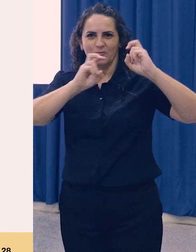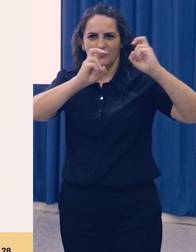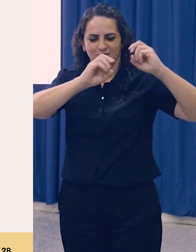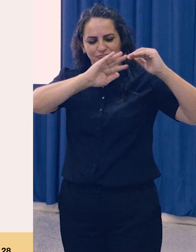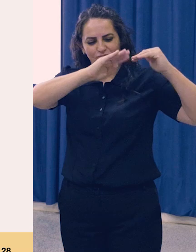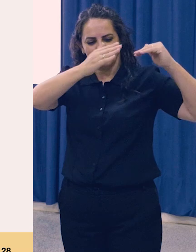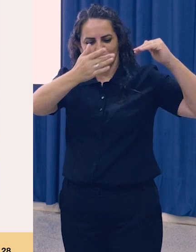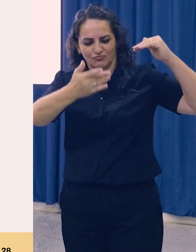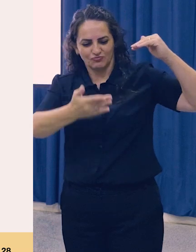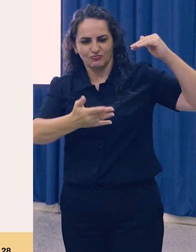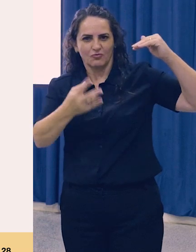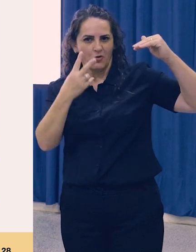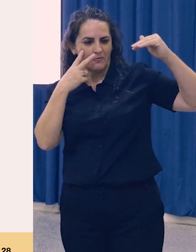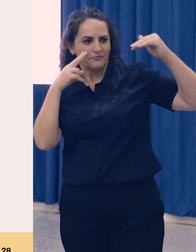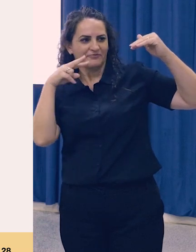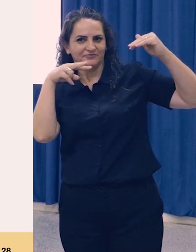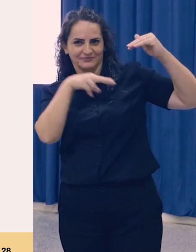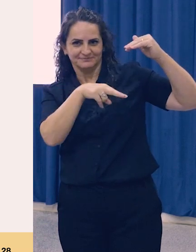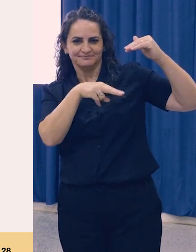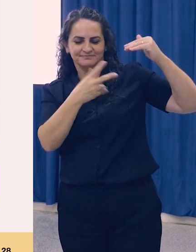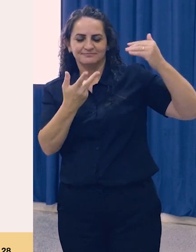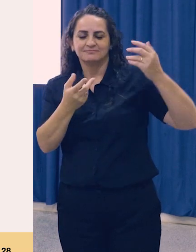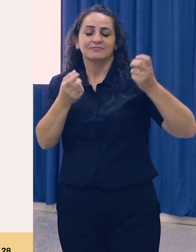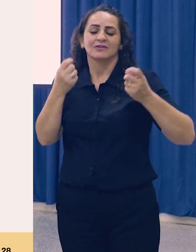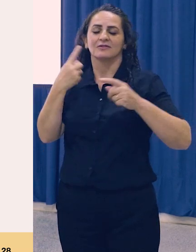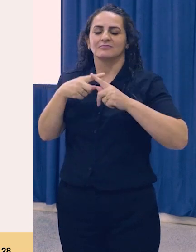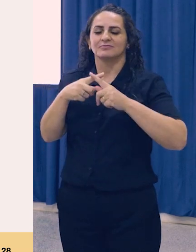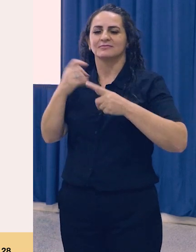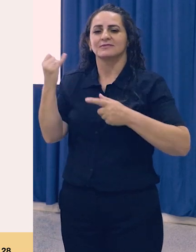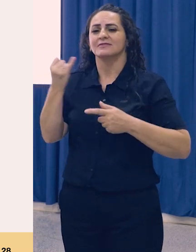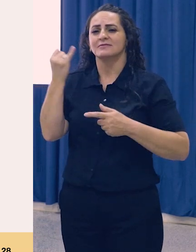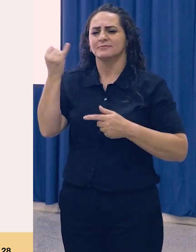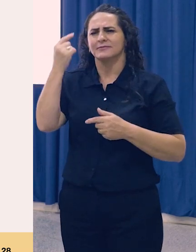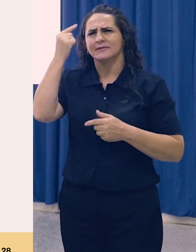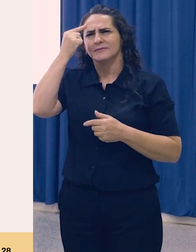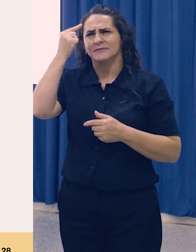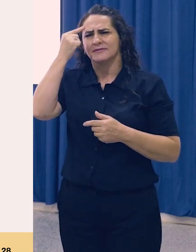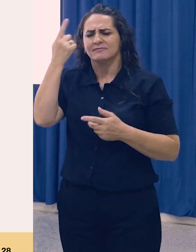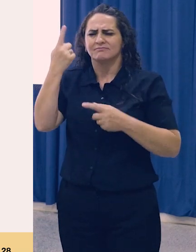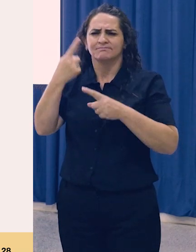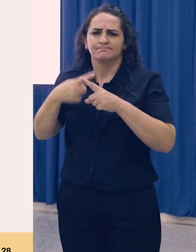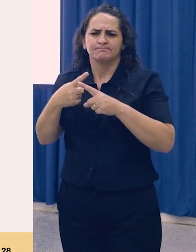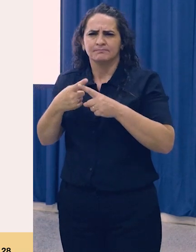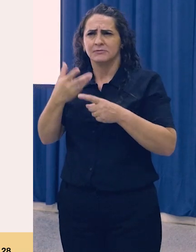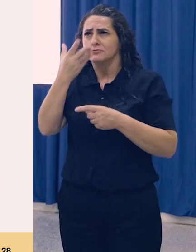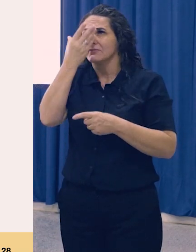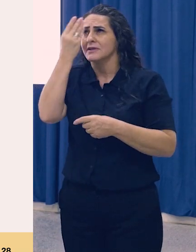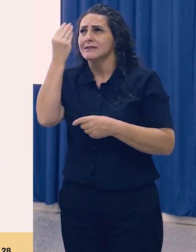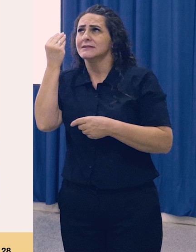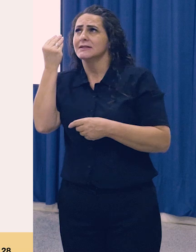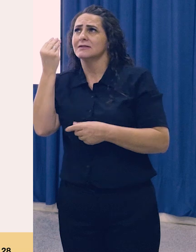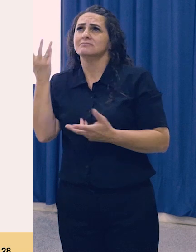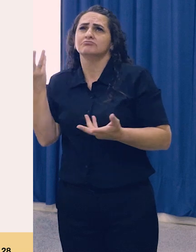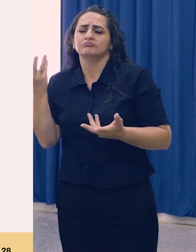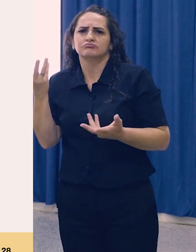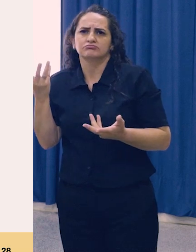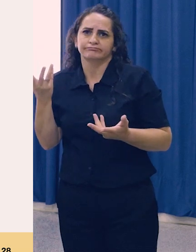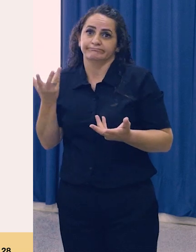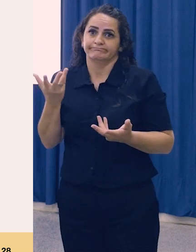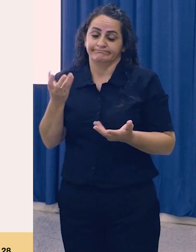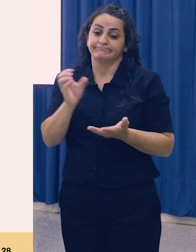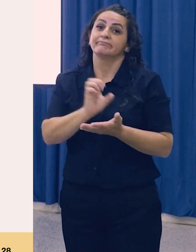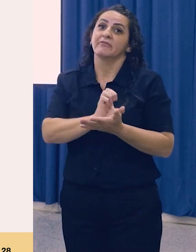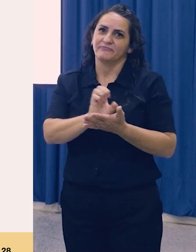adesivos, enfim, coisas físicas. Por que é importante pensar nisso? Né? A gente acaba, às vezes, deixando de lado porque